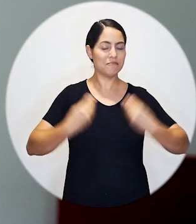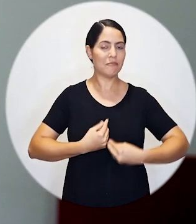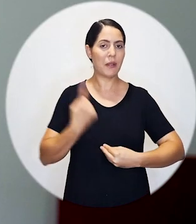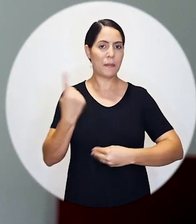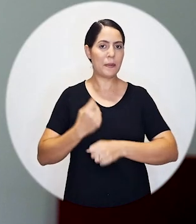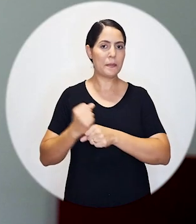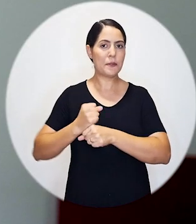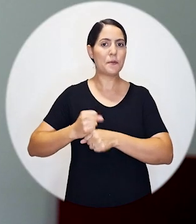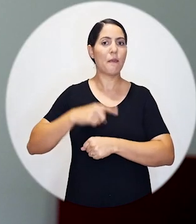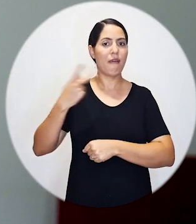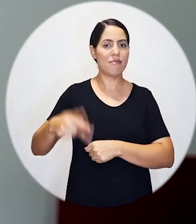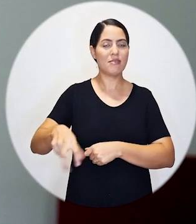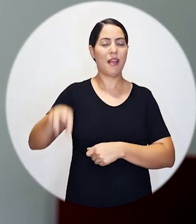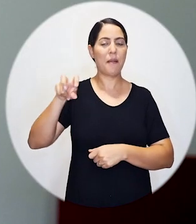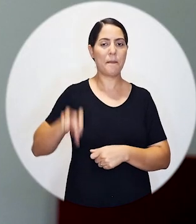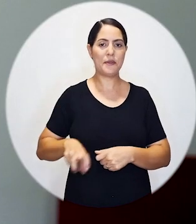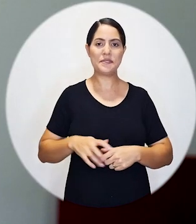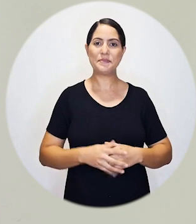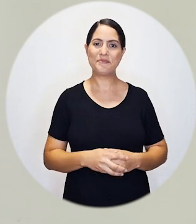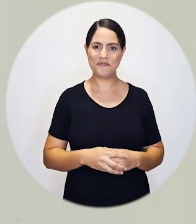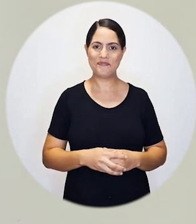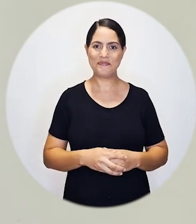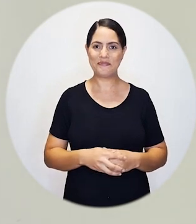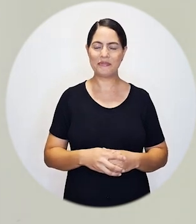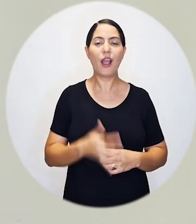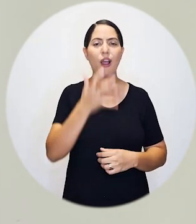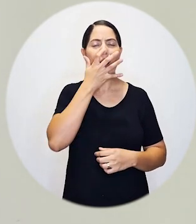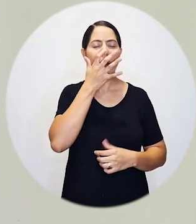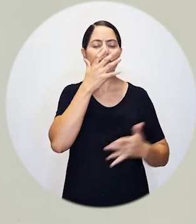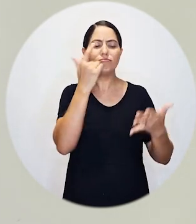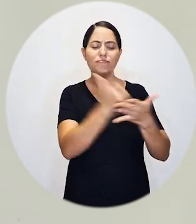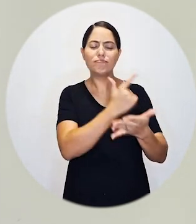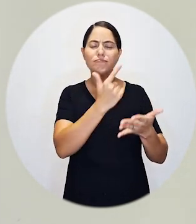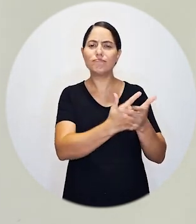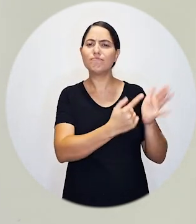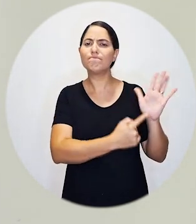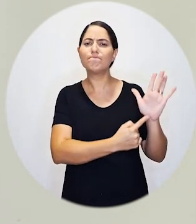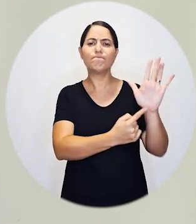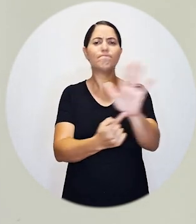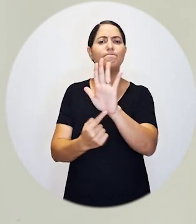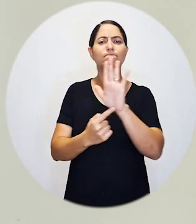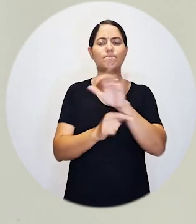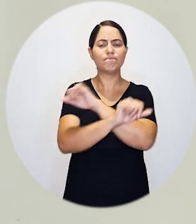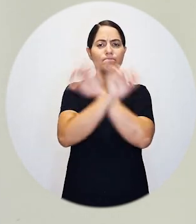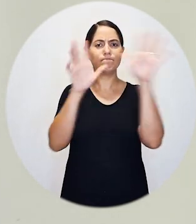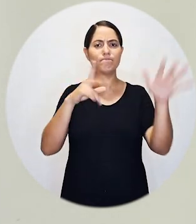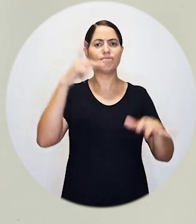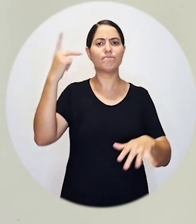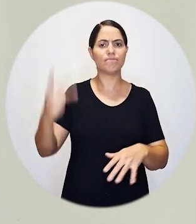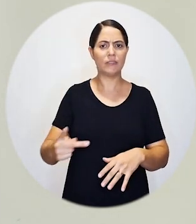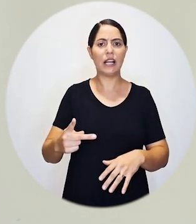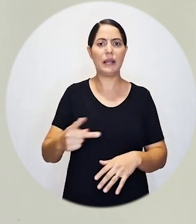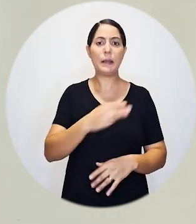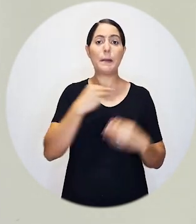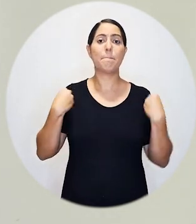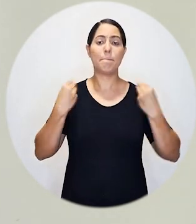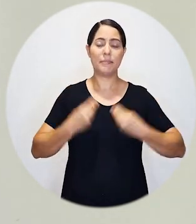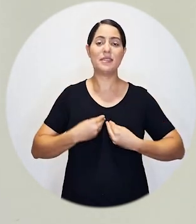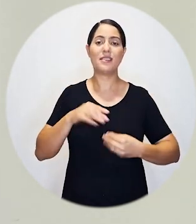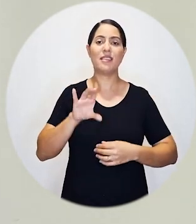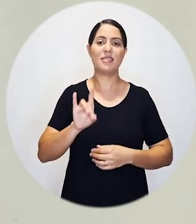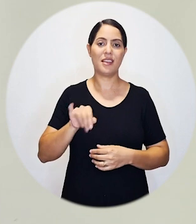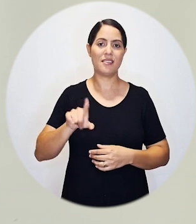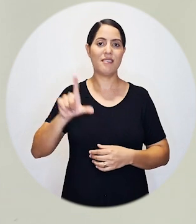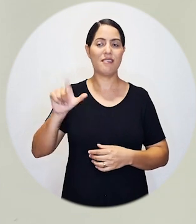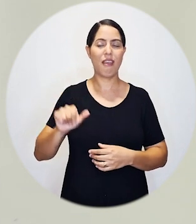ministra neste primeiro ano desde a sua posse. A obra reflete o primeiro ano de atuação da ministra Daniela,